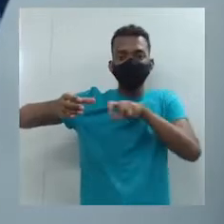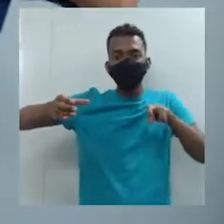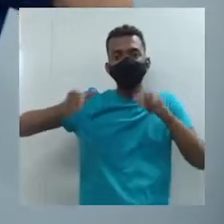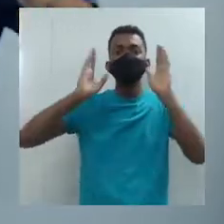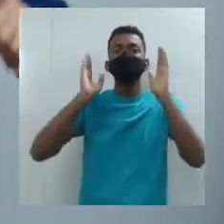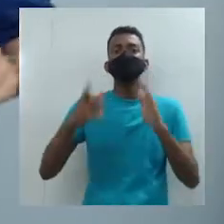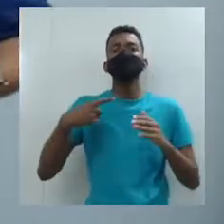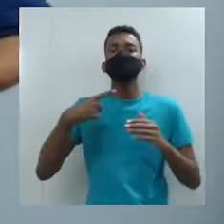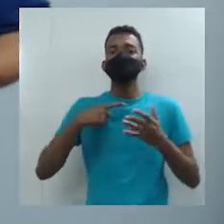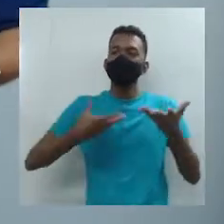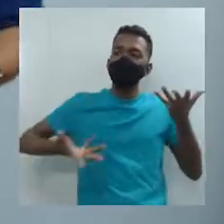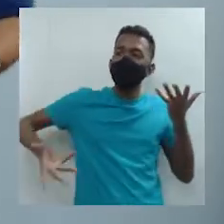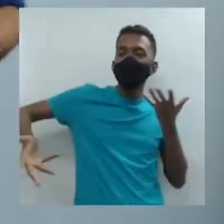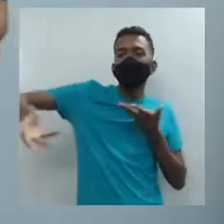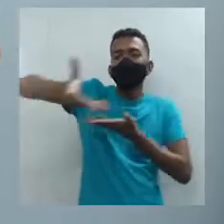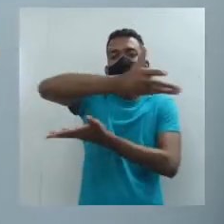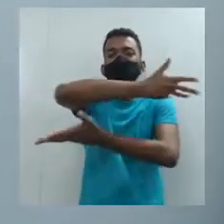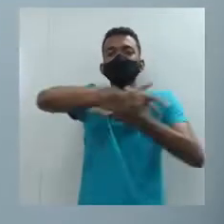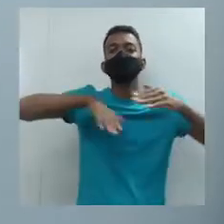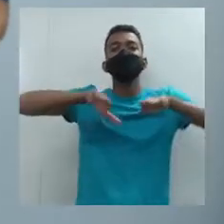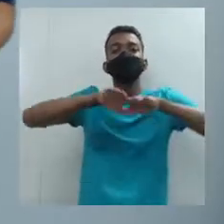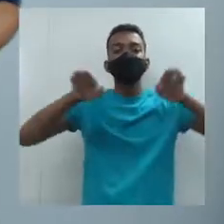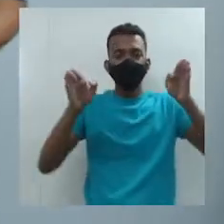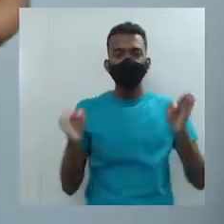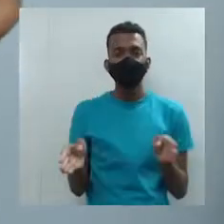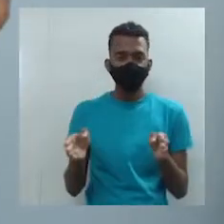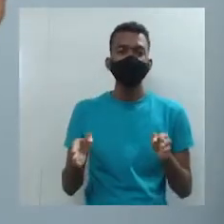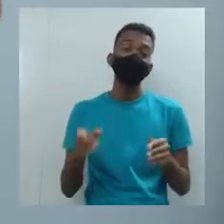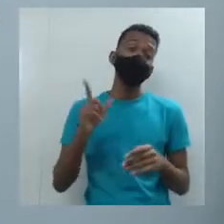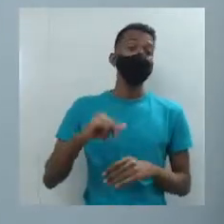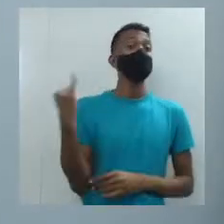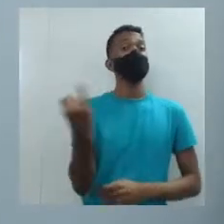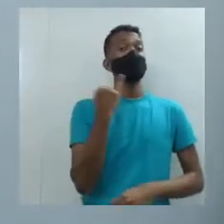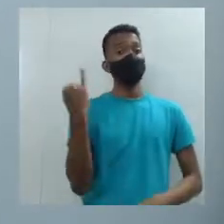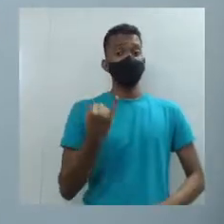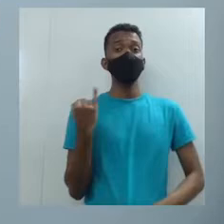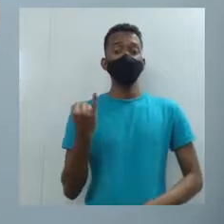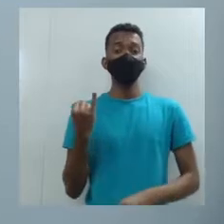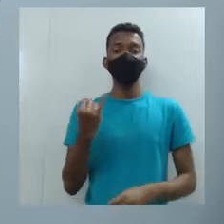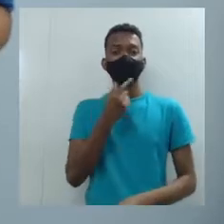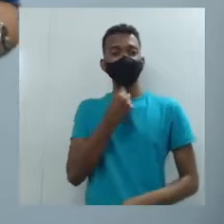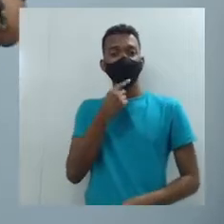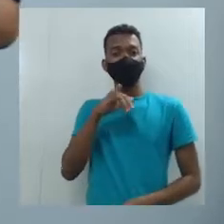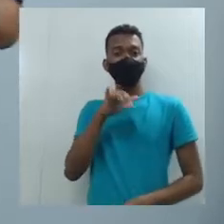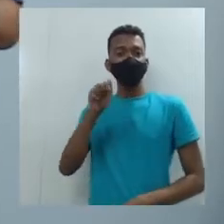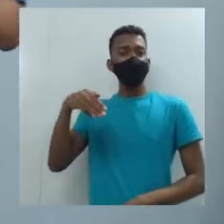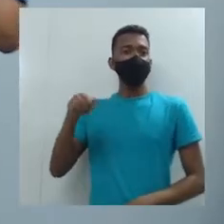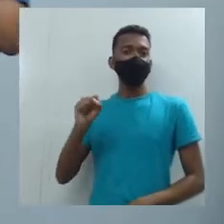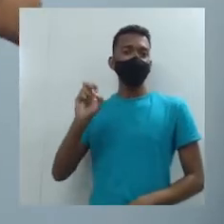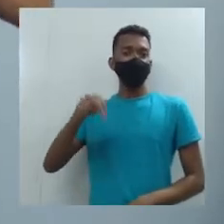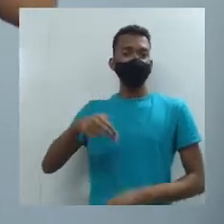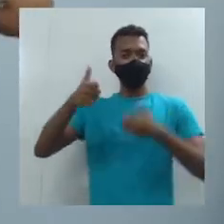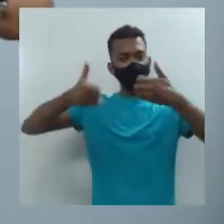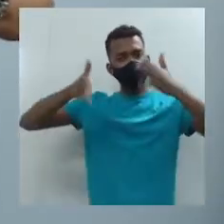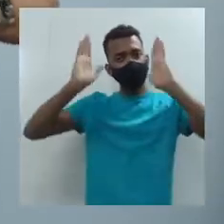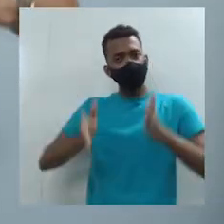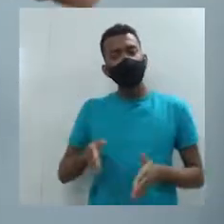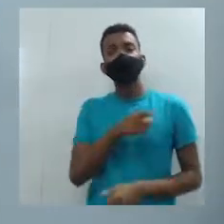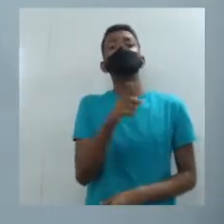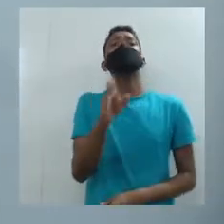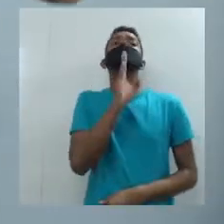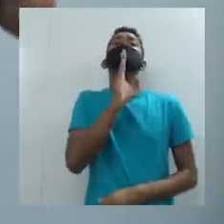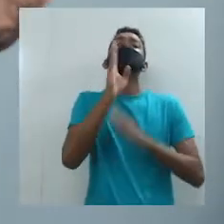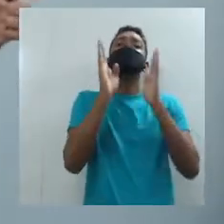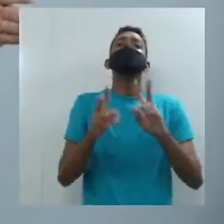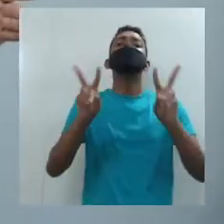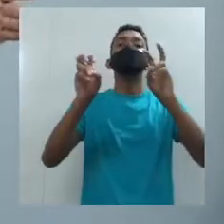Cria esse clima, essa atmosfera. Isso é muito importante que o professor Jamerson falou, essa questão de vocês conhecerem a